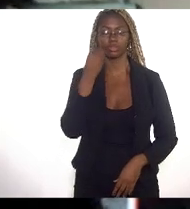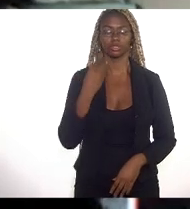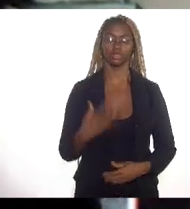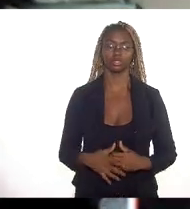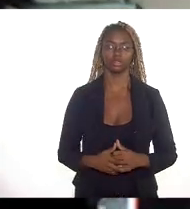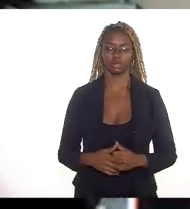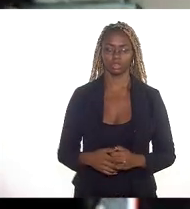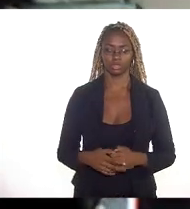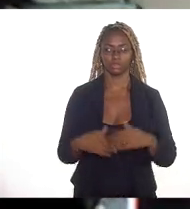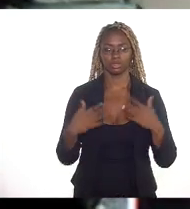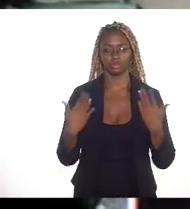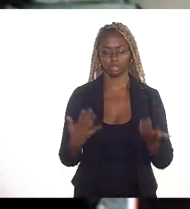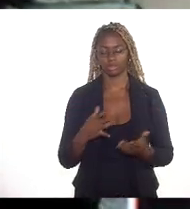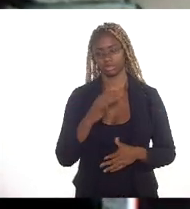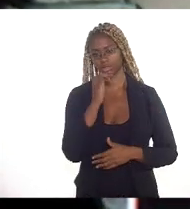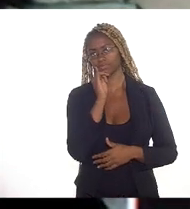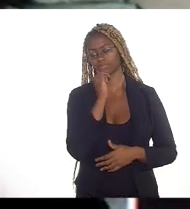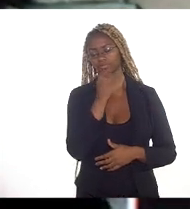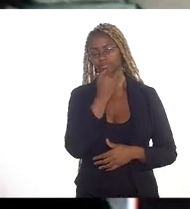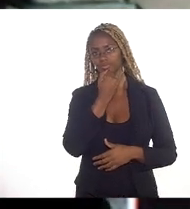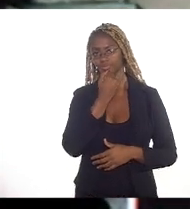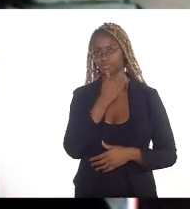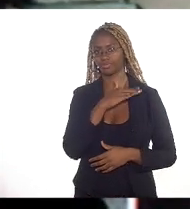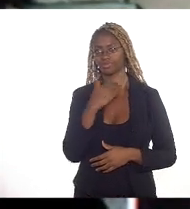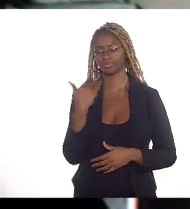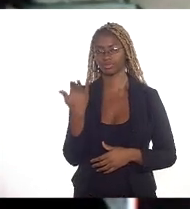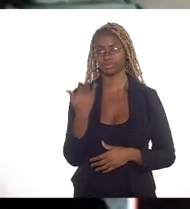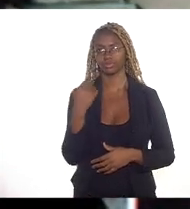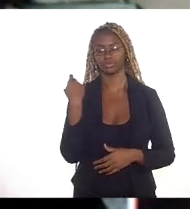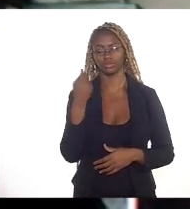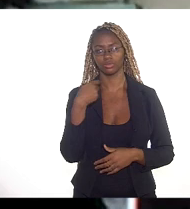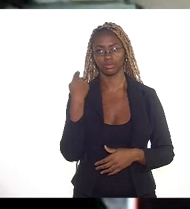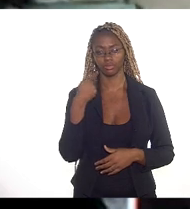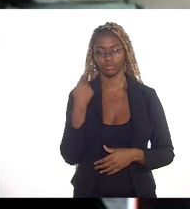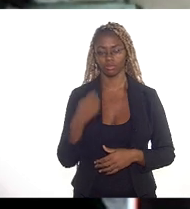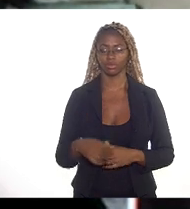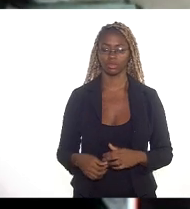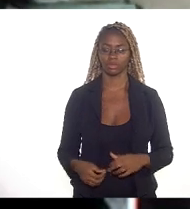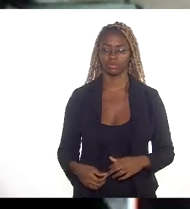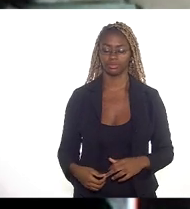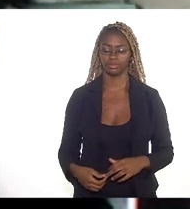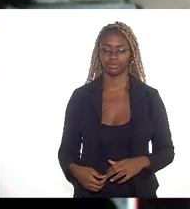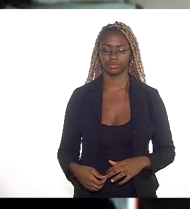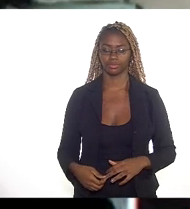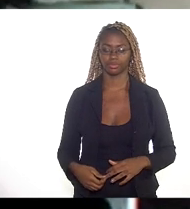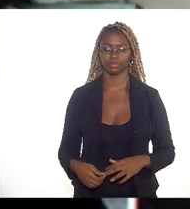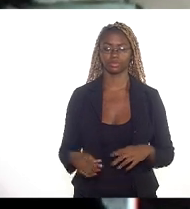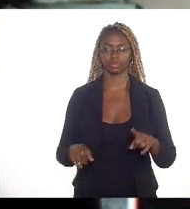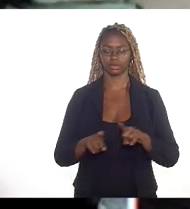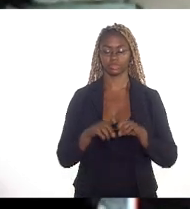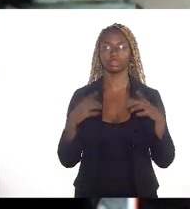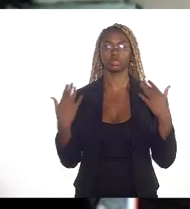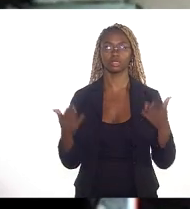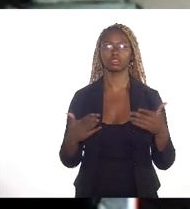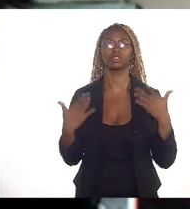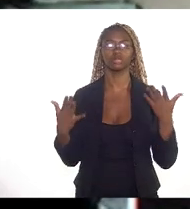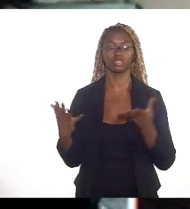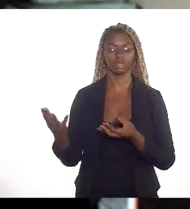muito pesar pela morte do ator Paulo Gustavo. pelas alegrias que ele nos